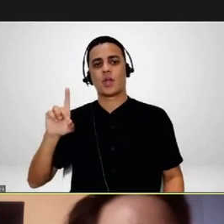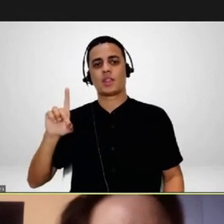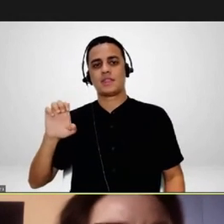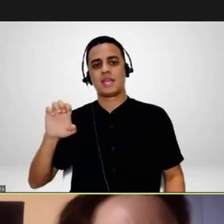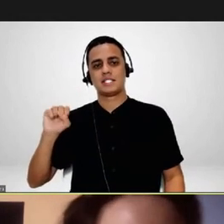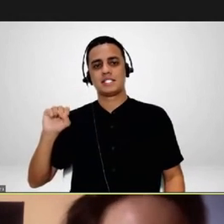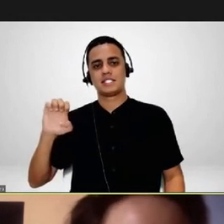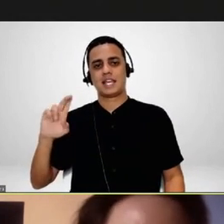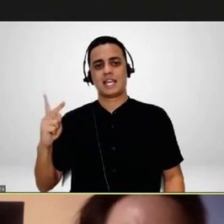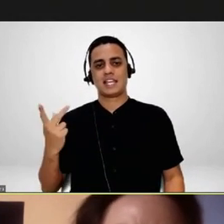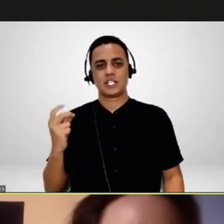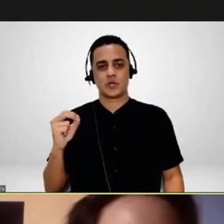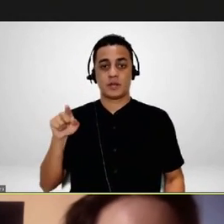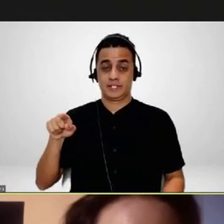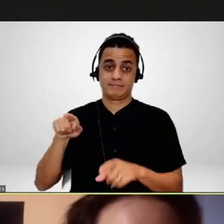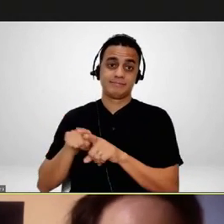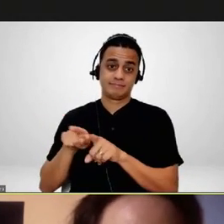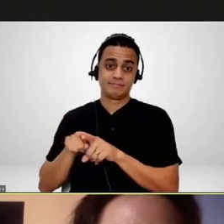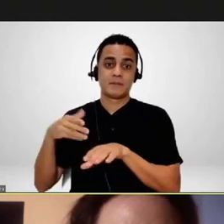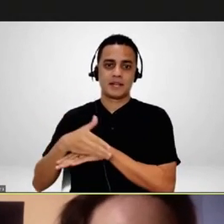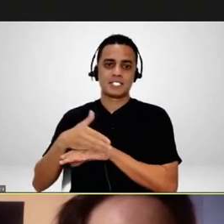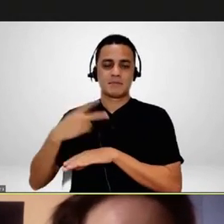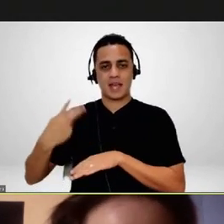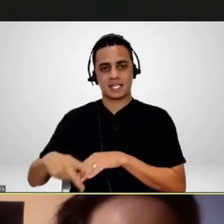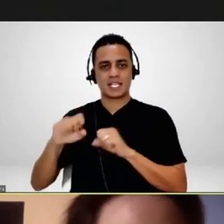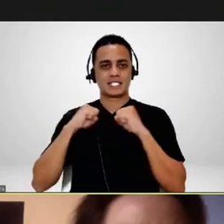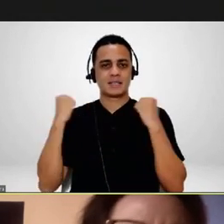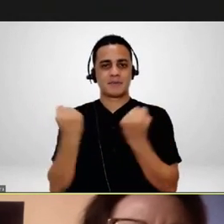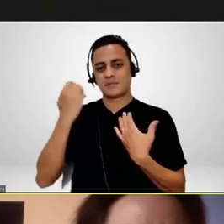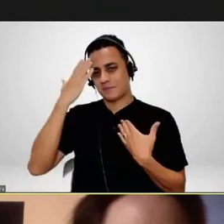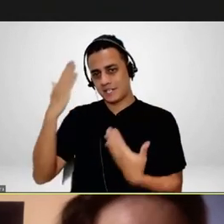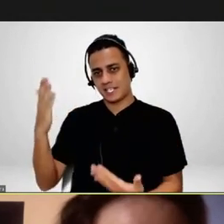das motivações desse simpósio. Obrigada, professora